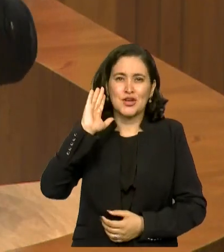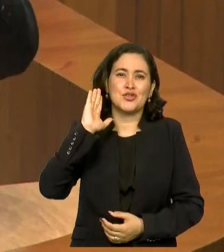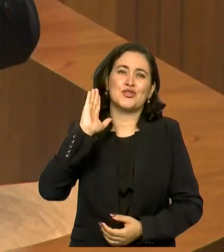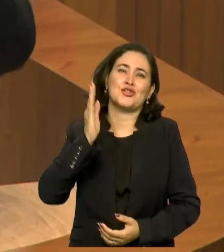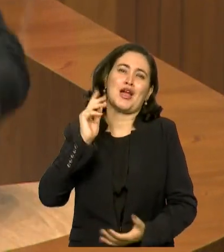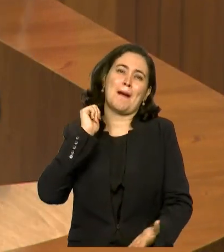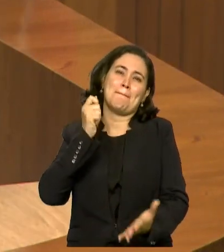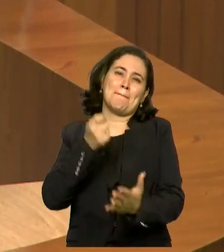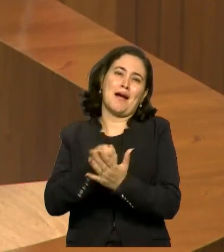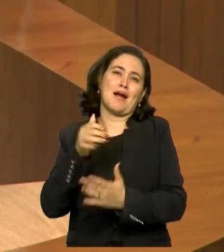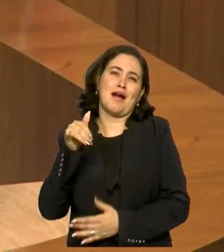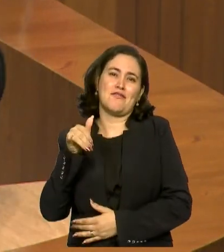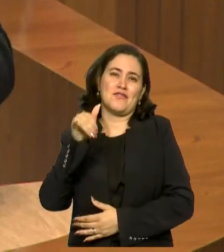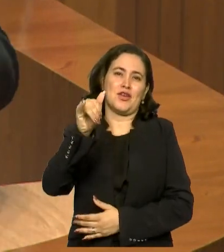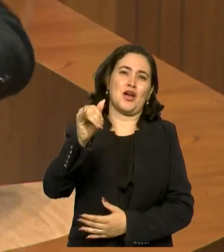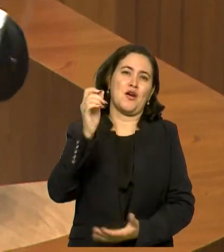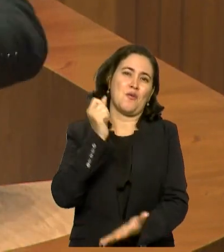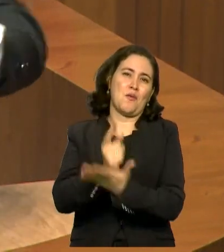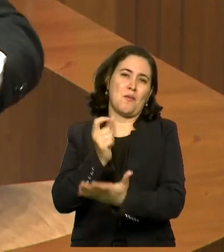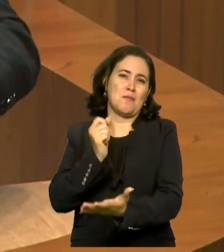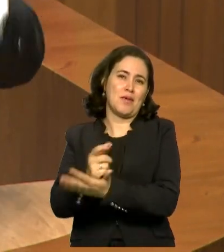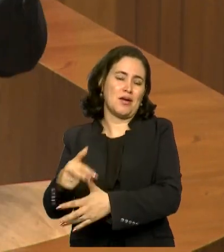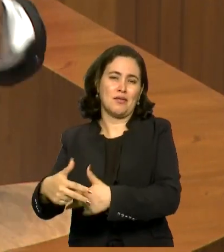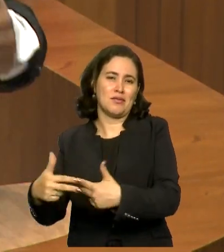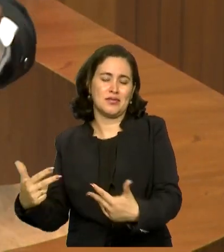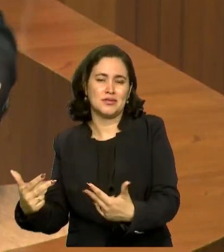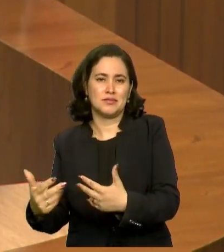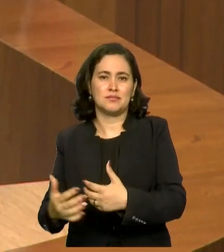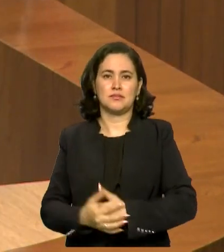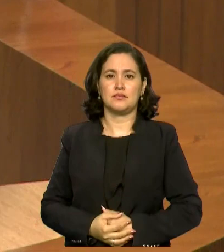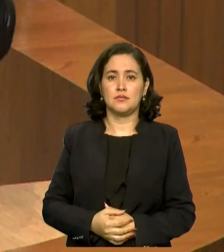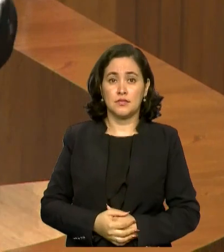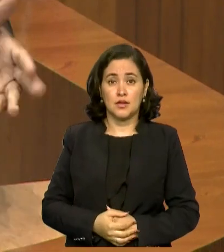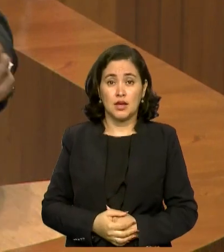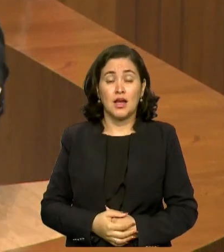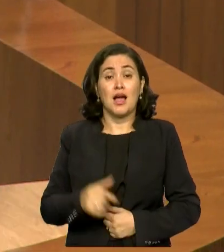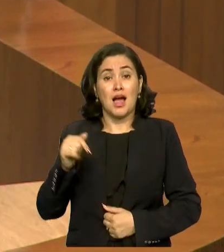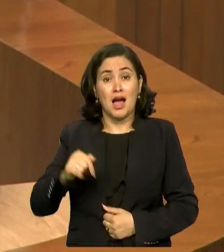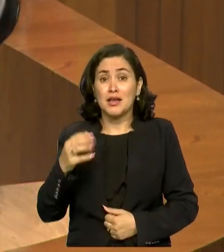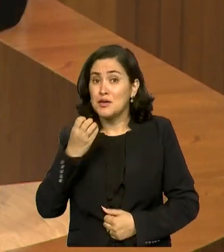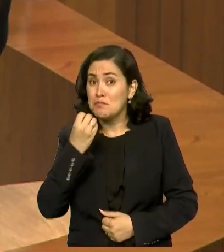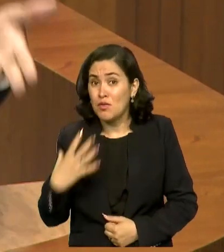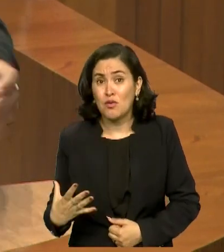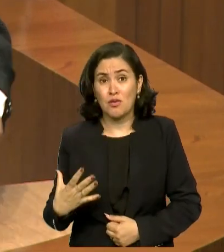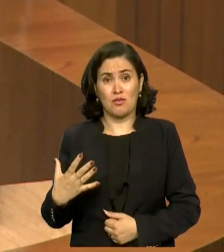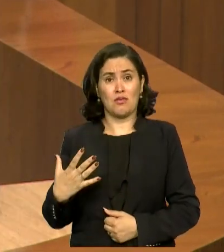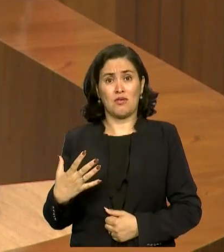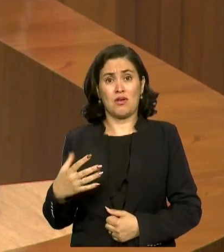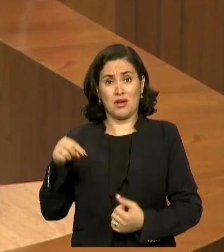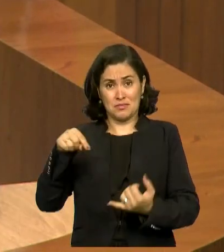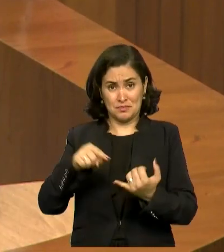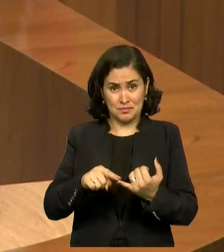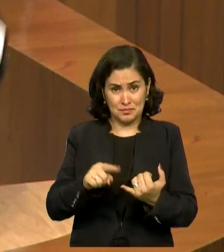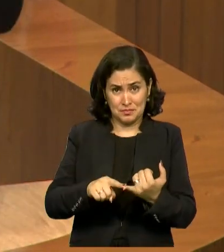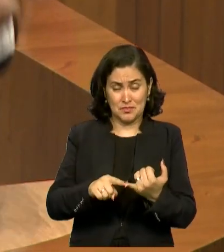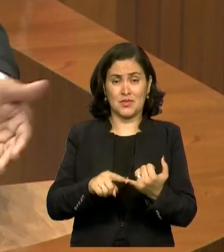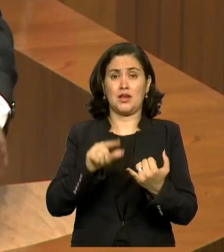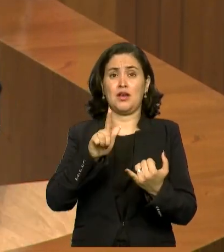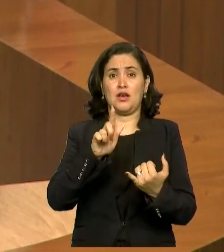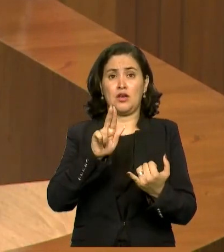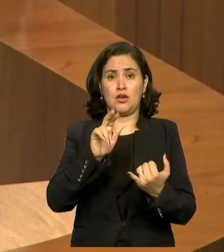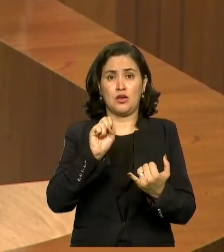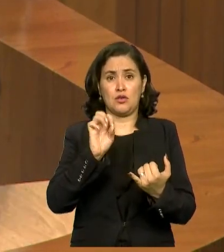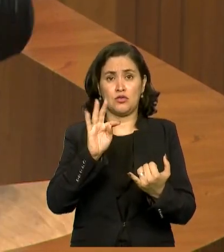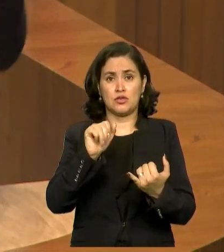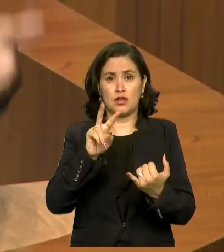melhores atrações do Brasil. Lugar nenhum no Brasil tem Gustavo Lima, tem Cláudia Leite, tem Wesley Safadão, Matheus